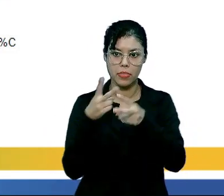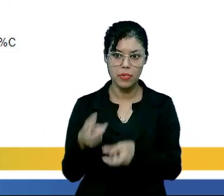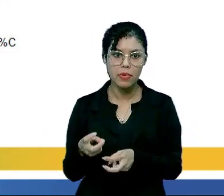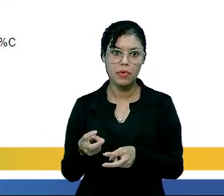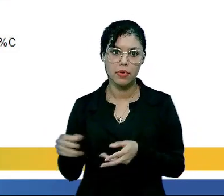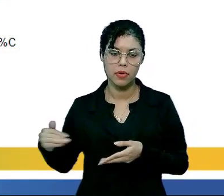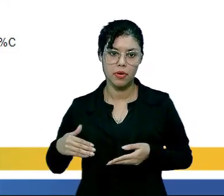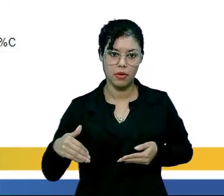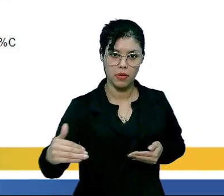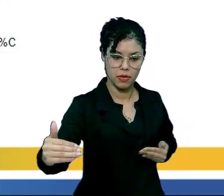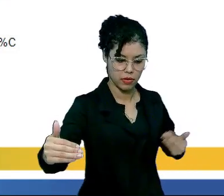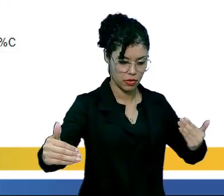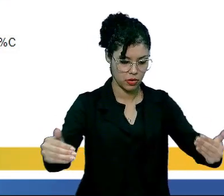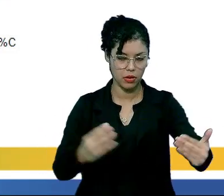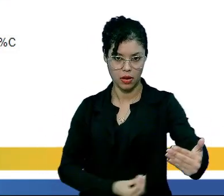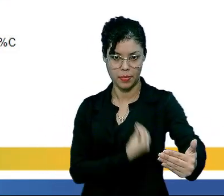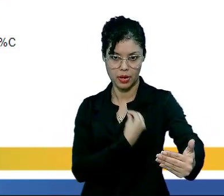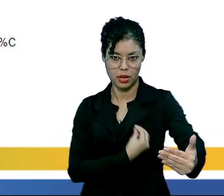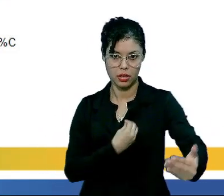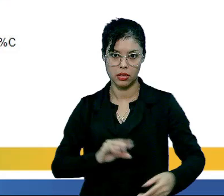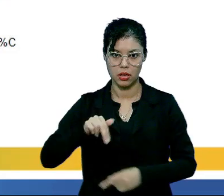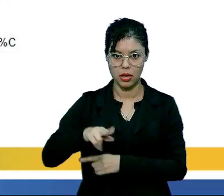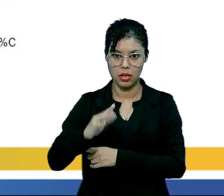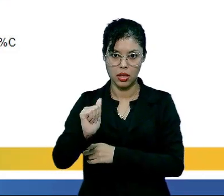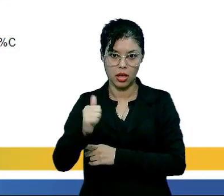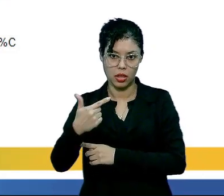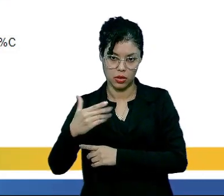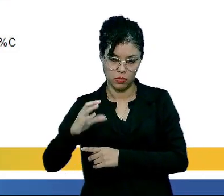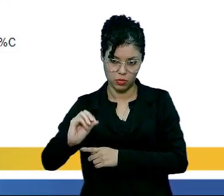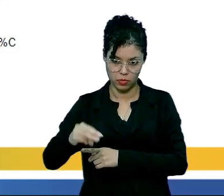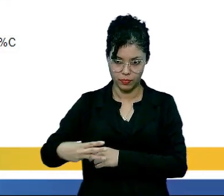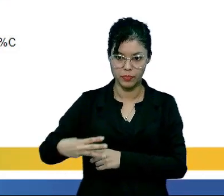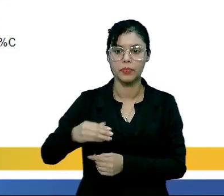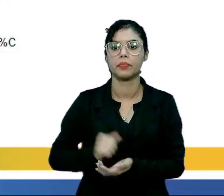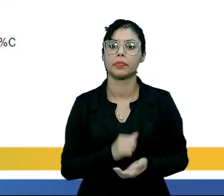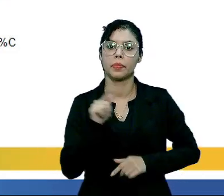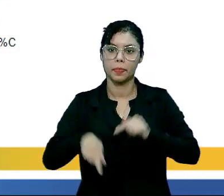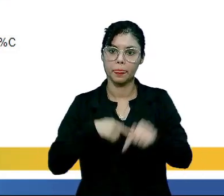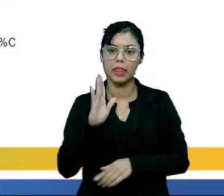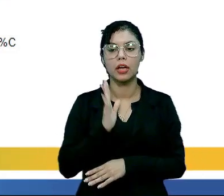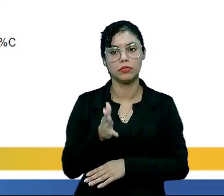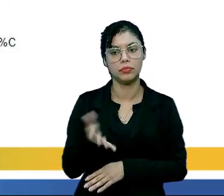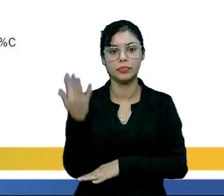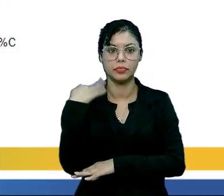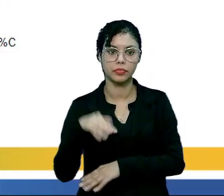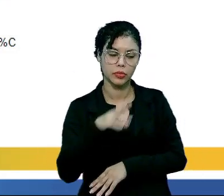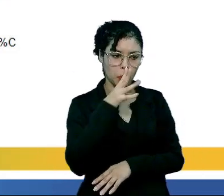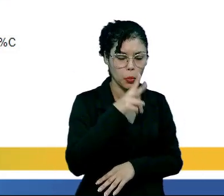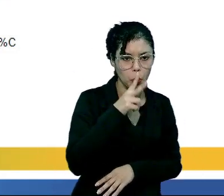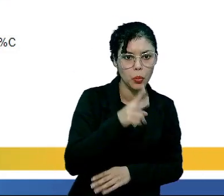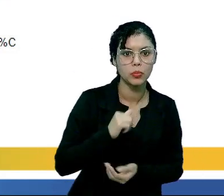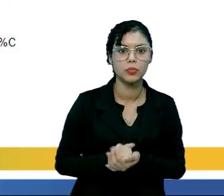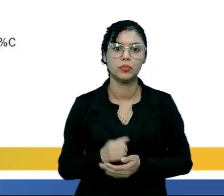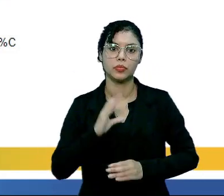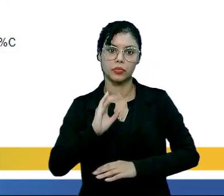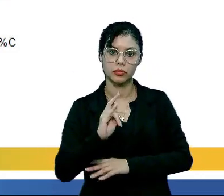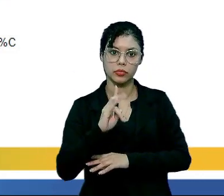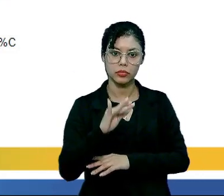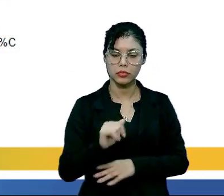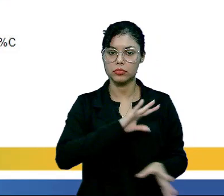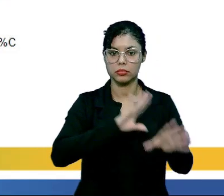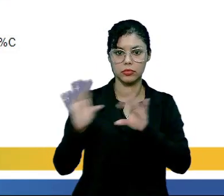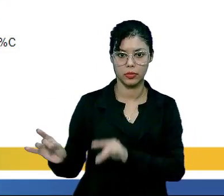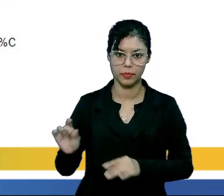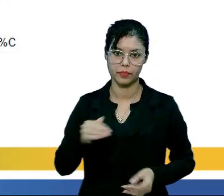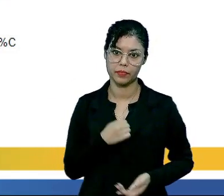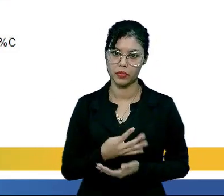nas margens a presença de depósitos de carbonato de sódio. O químico francês, que já estava familiarizado com o composto, através